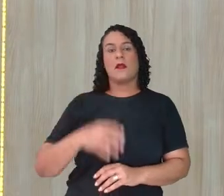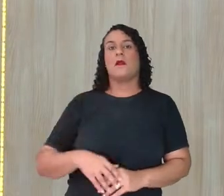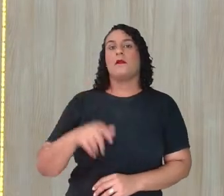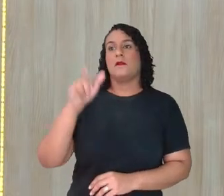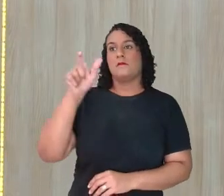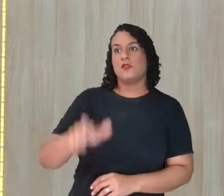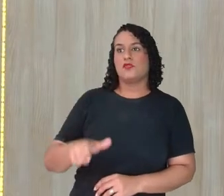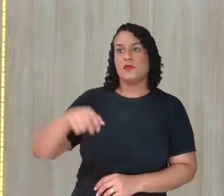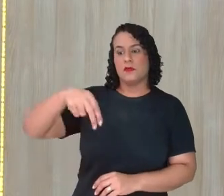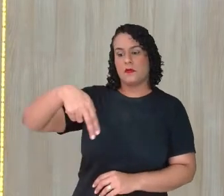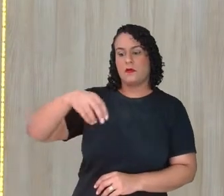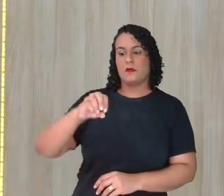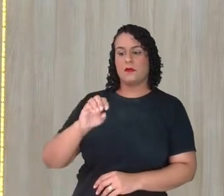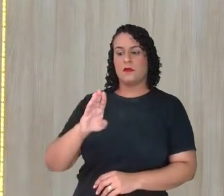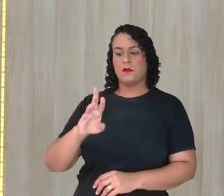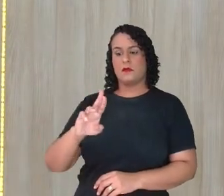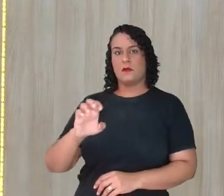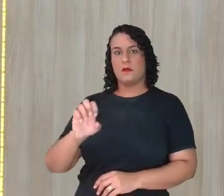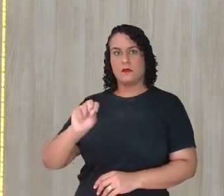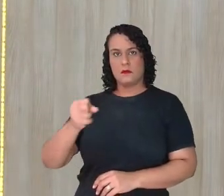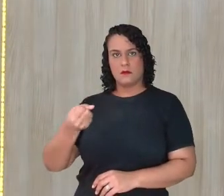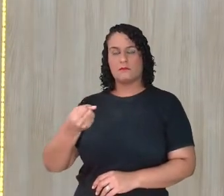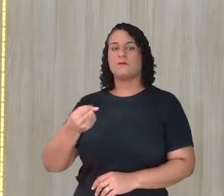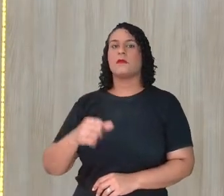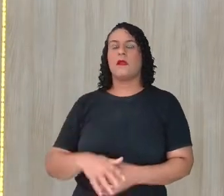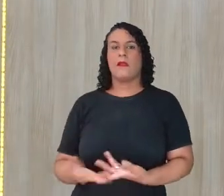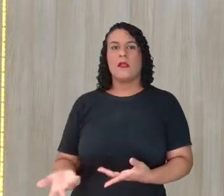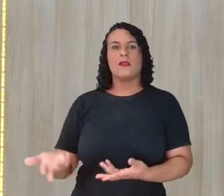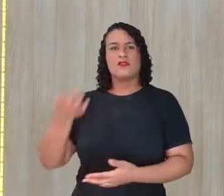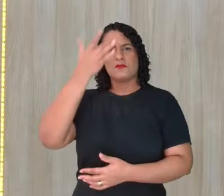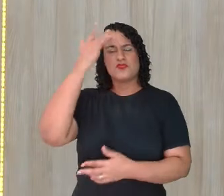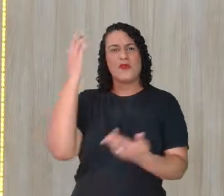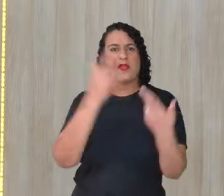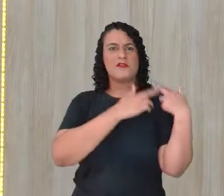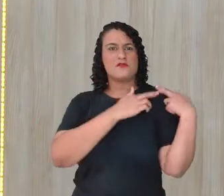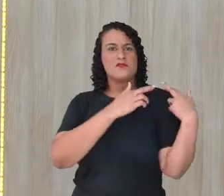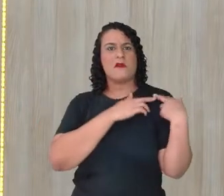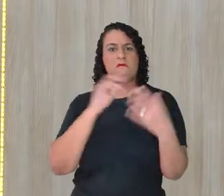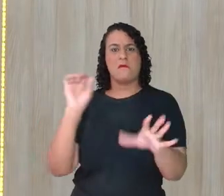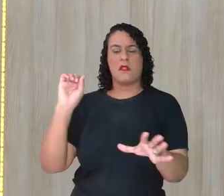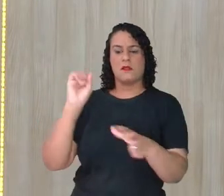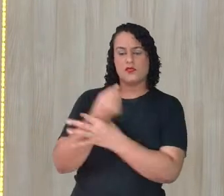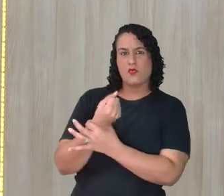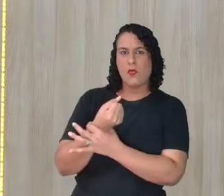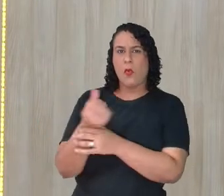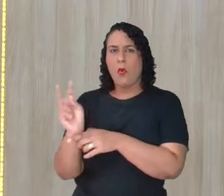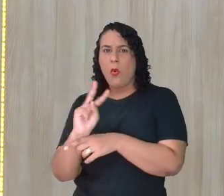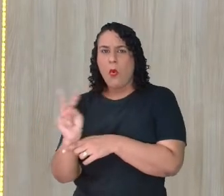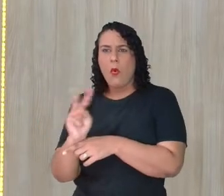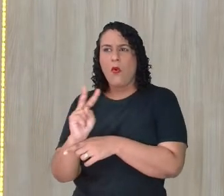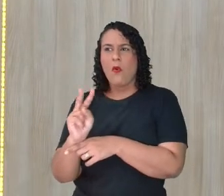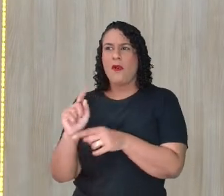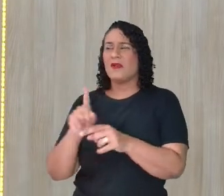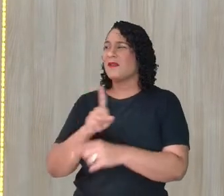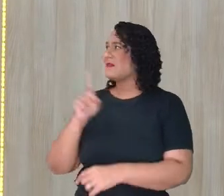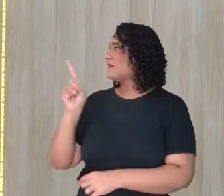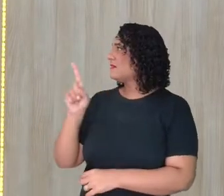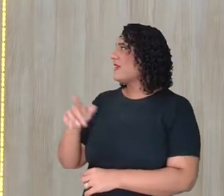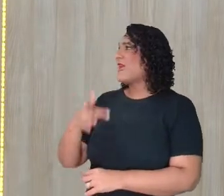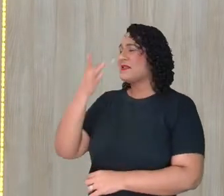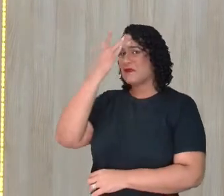eram aquele pessoal responsável, né, pela segurança, né? Eram os cavaleiros, né? Então esse pessoal gostava de uma briga, né?